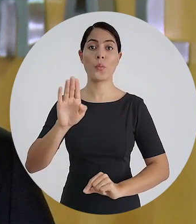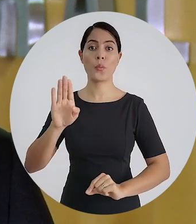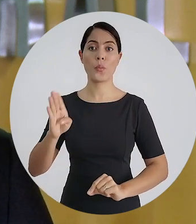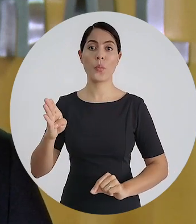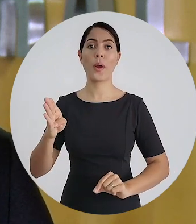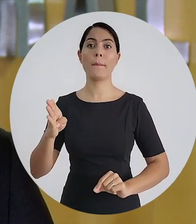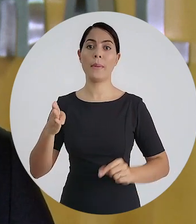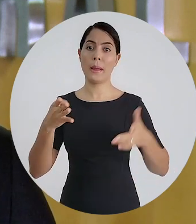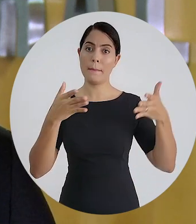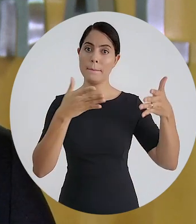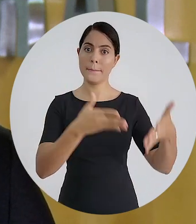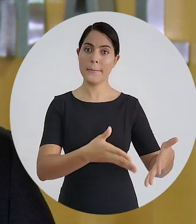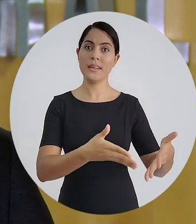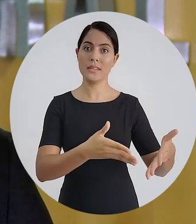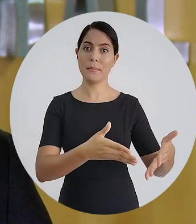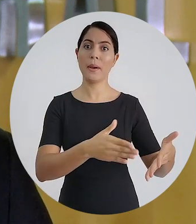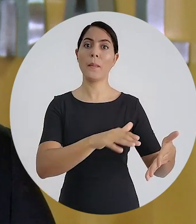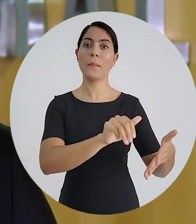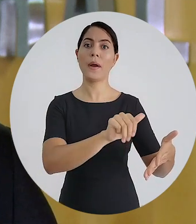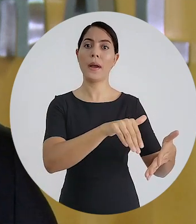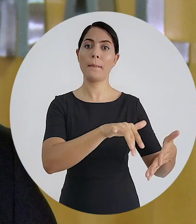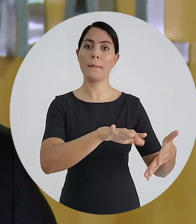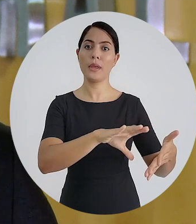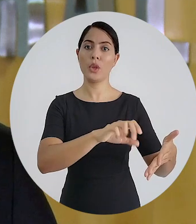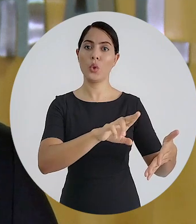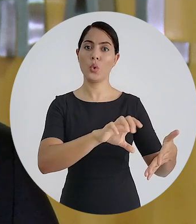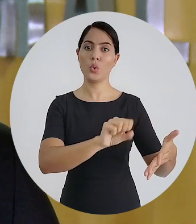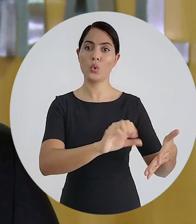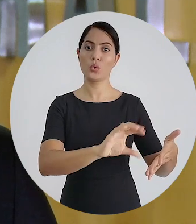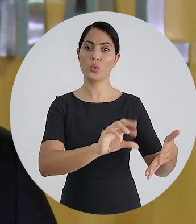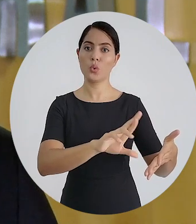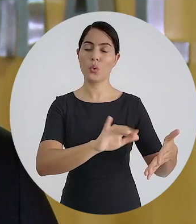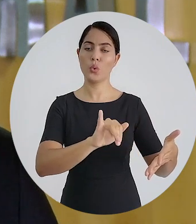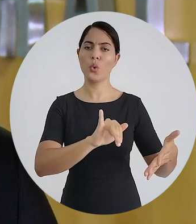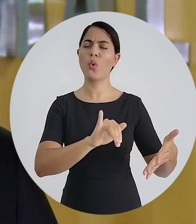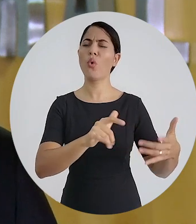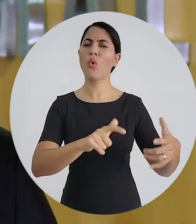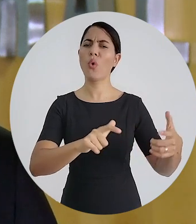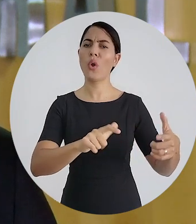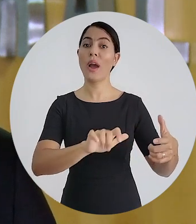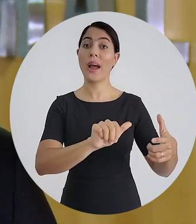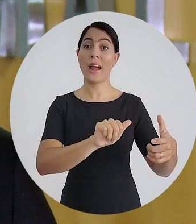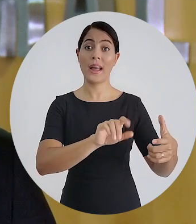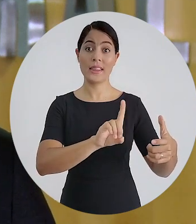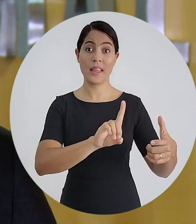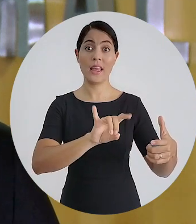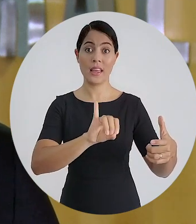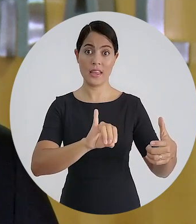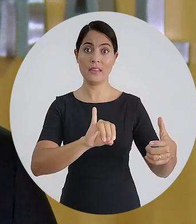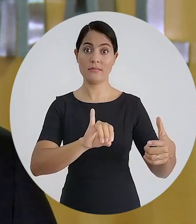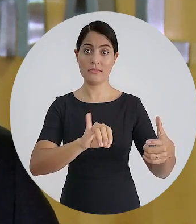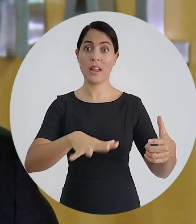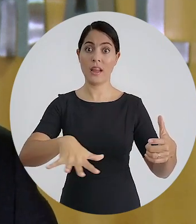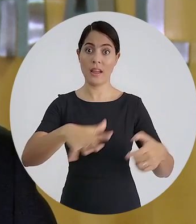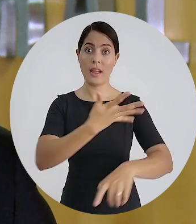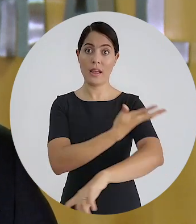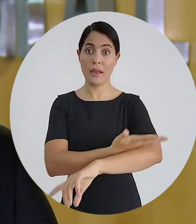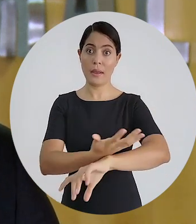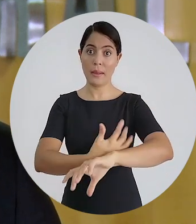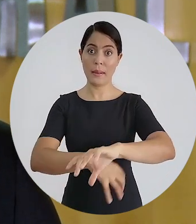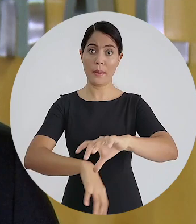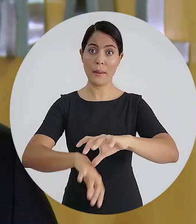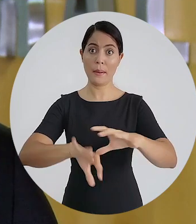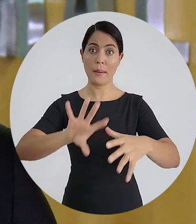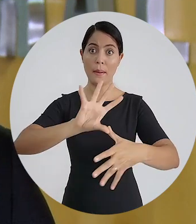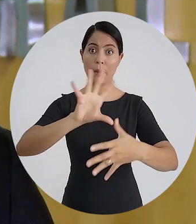OAB como amicus curiae em ADI, que pede a suspensão de despachos do Ministério do Meio Ambiente sobre biomas